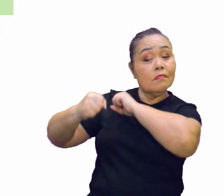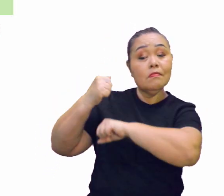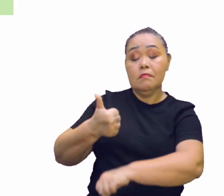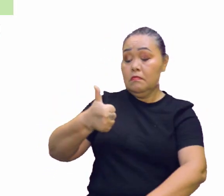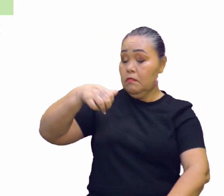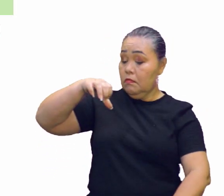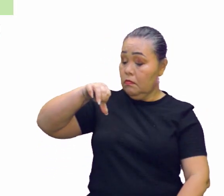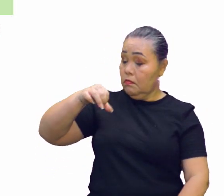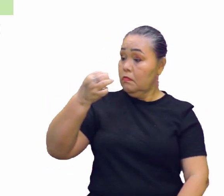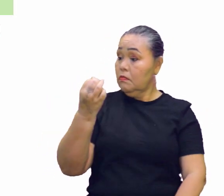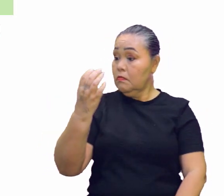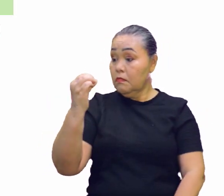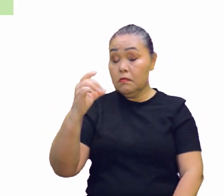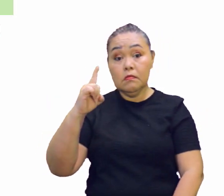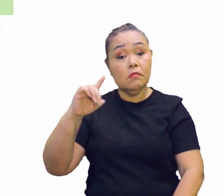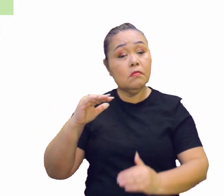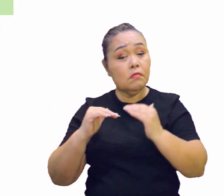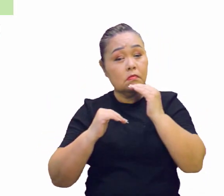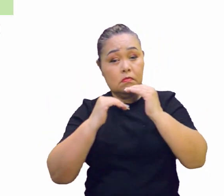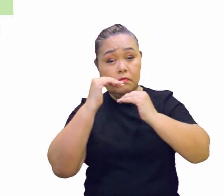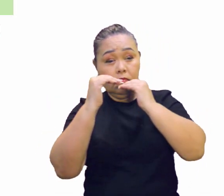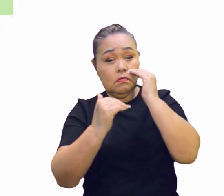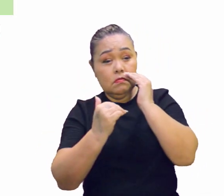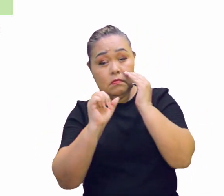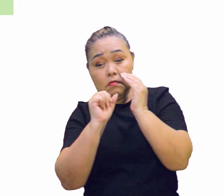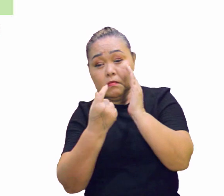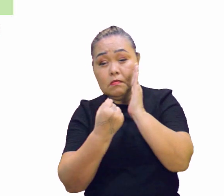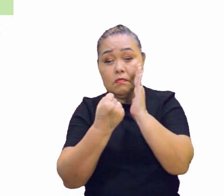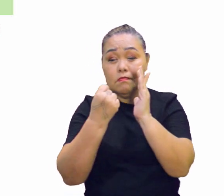de 1960 tinham um nível de desenvolvimento